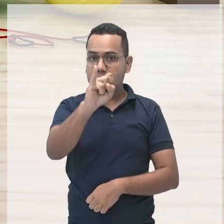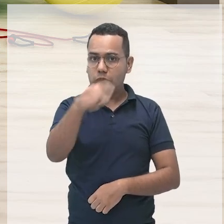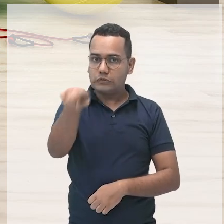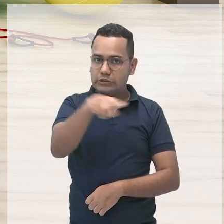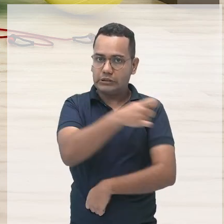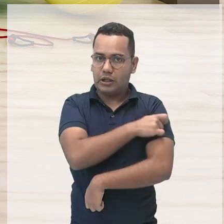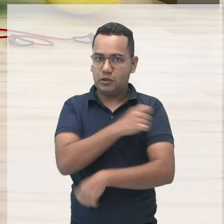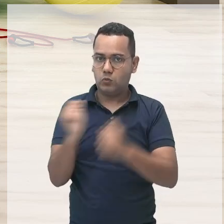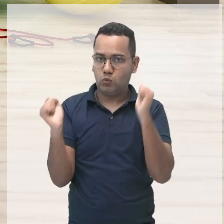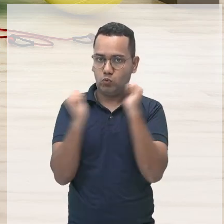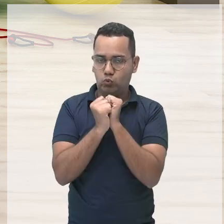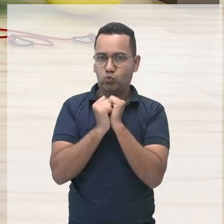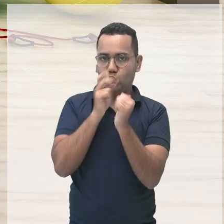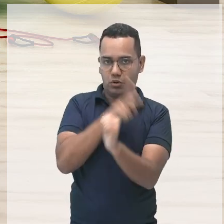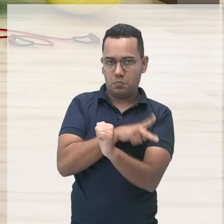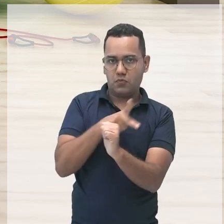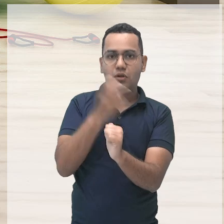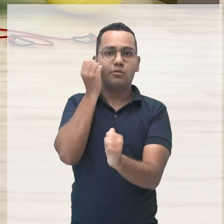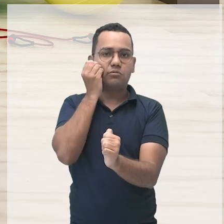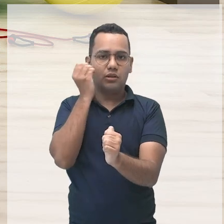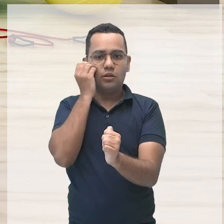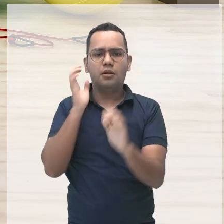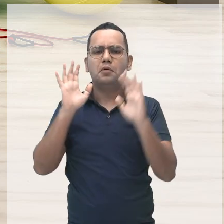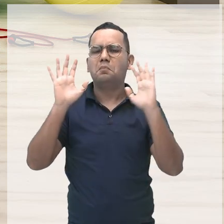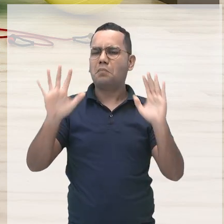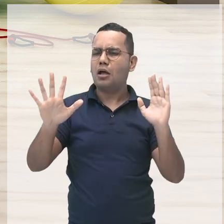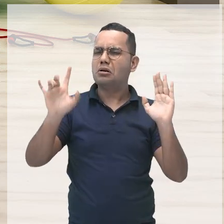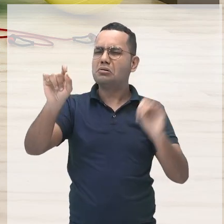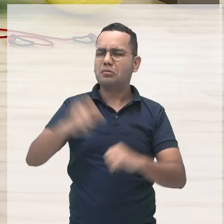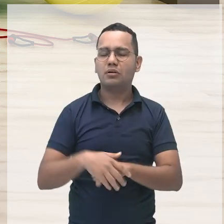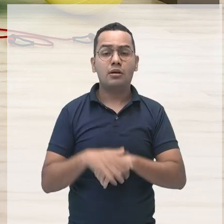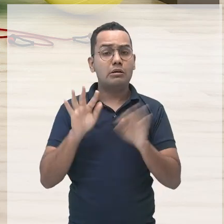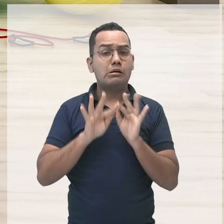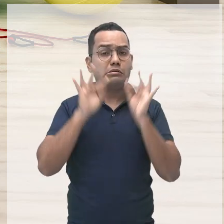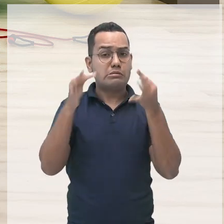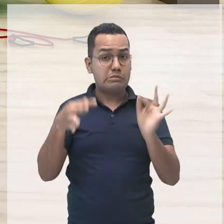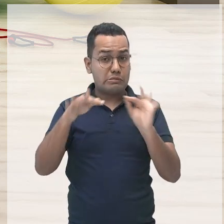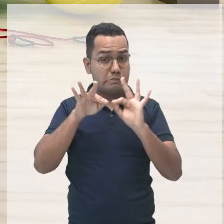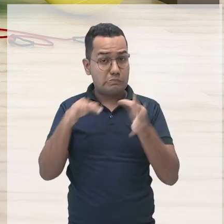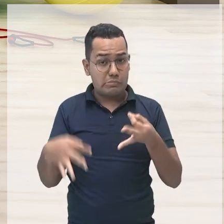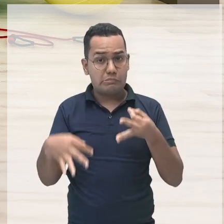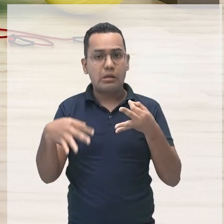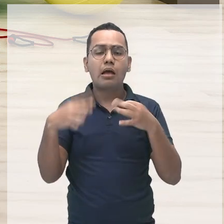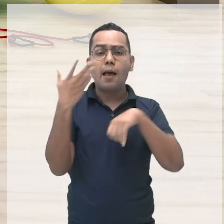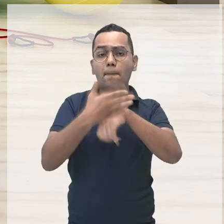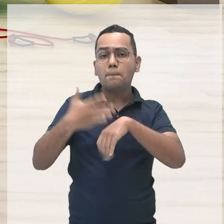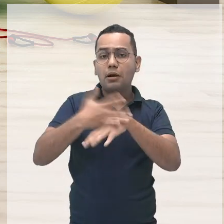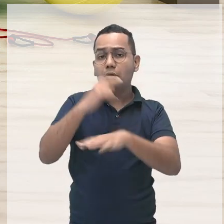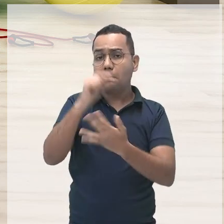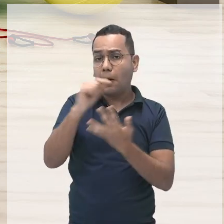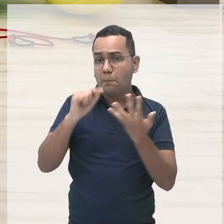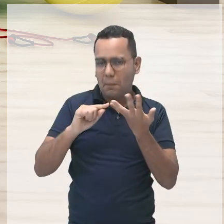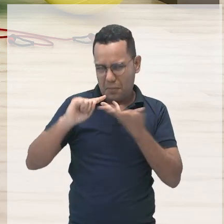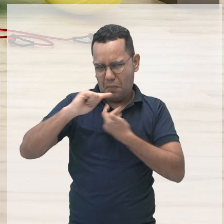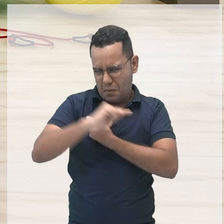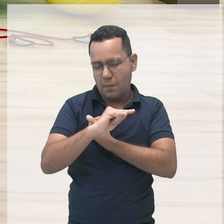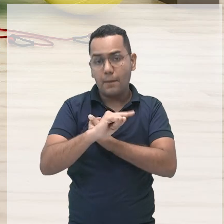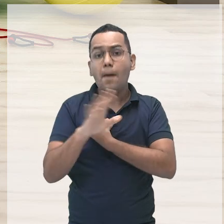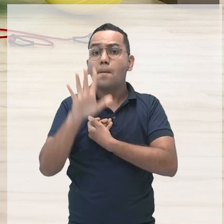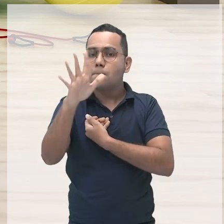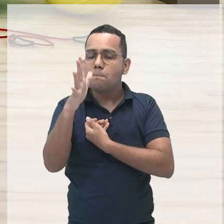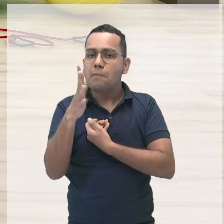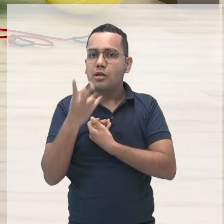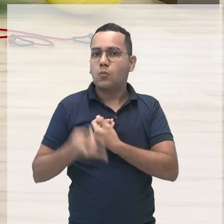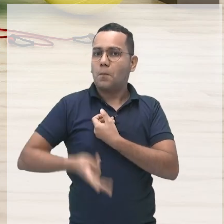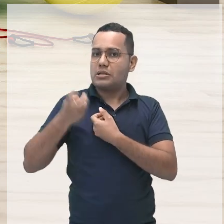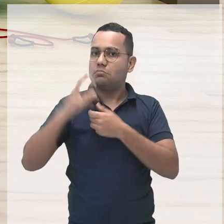comigo, vocês conseguiram observar que, apesar de ser um exercício super simples, a gente consegue, de fato, sentir a panturrilha trabalhando,